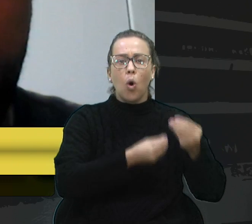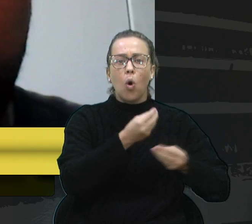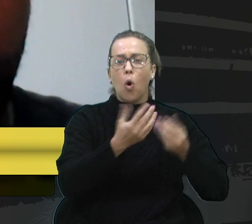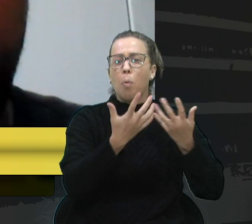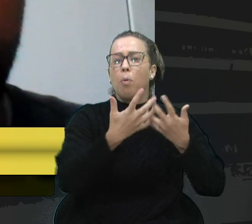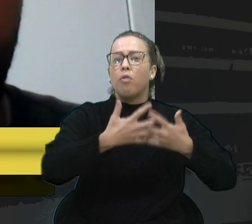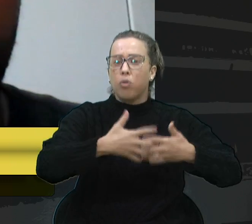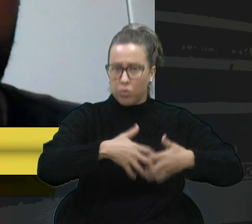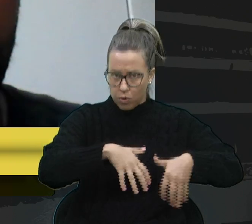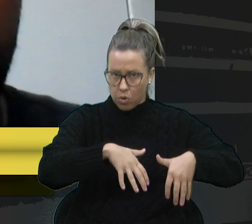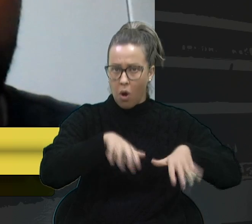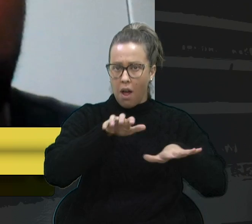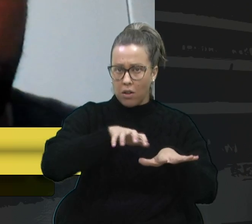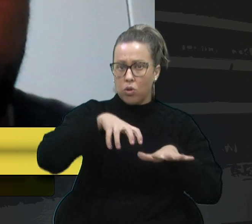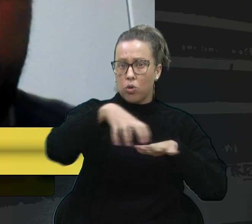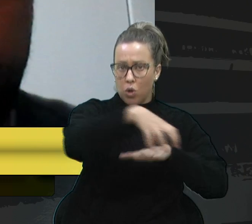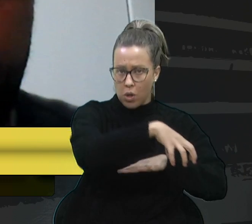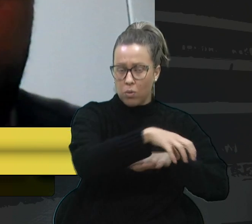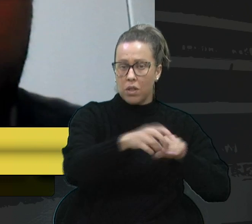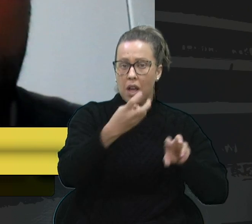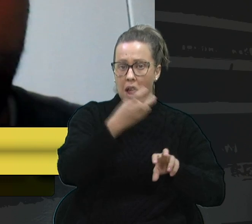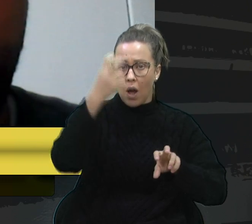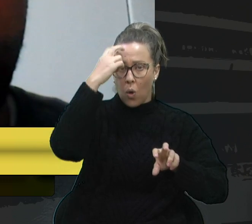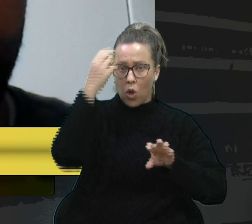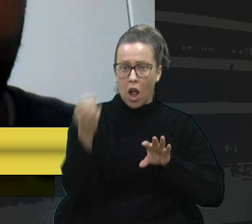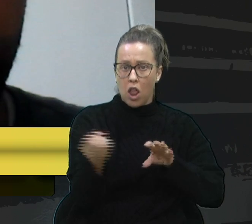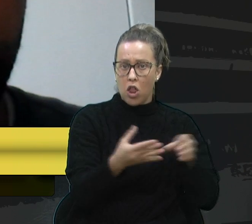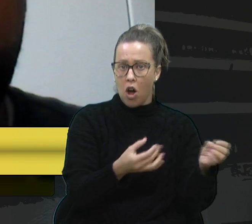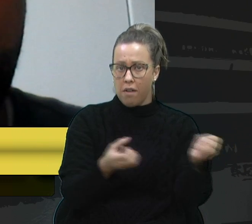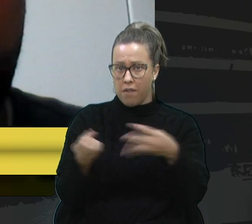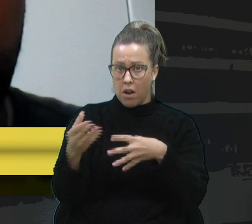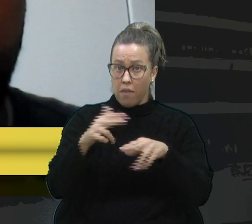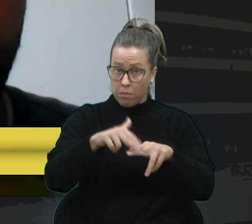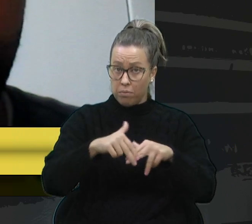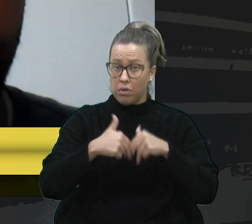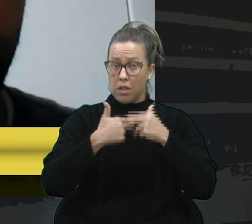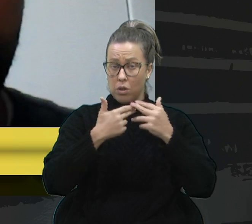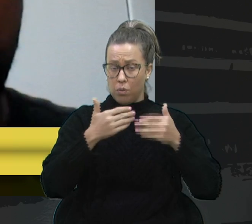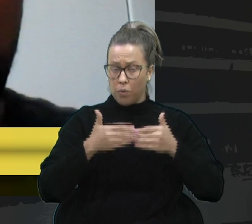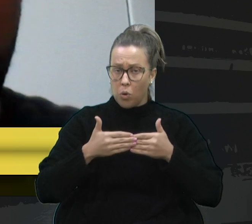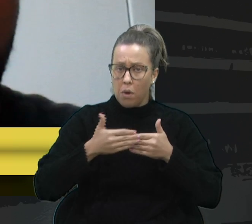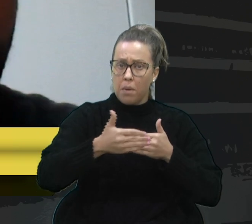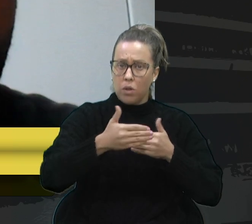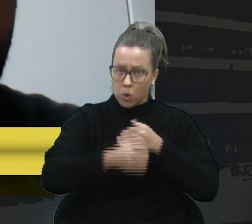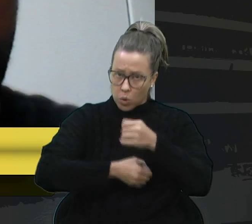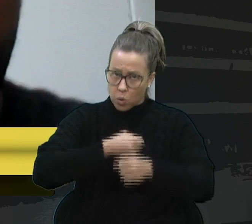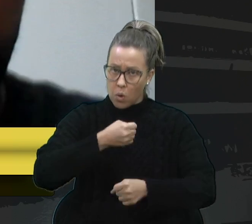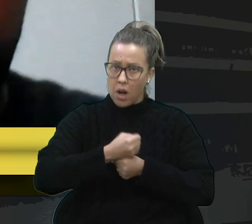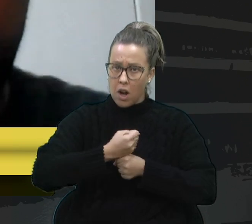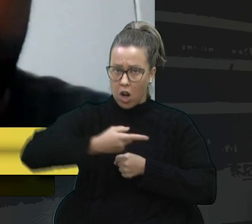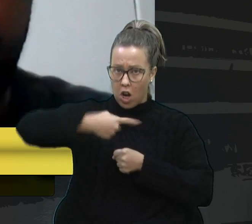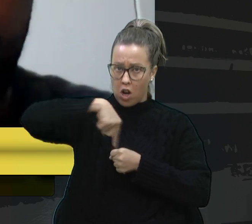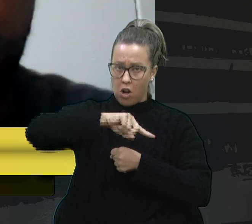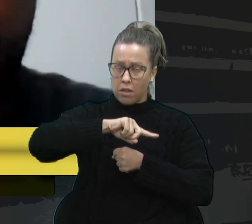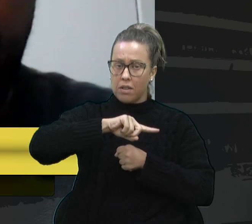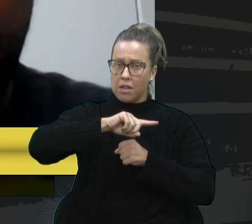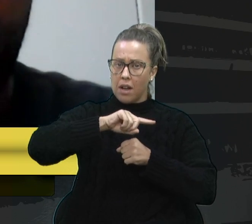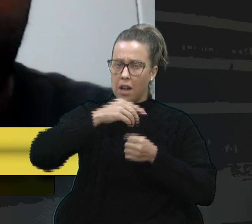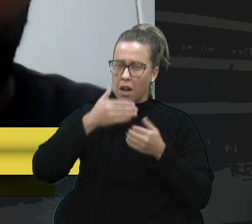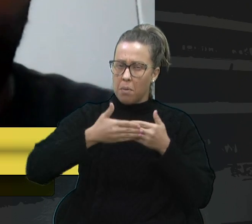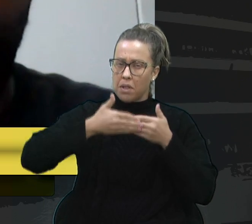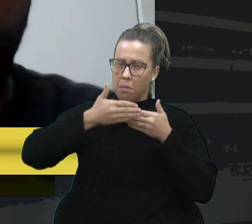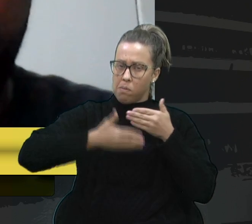distritos, sobre as novas culturas. Exatamente nesse sentido, desde o início do ano, nós reunimos, né,